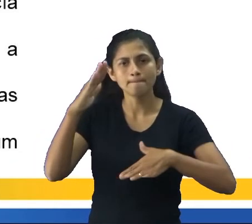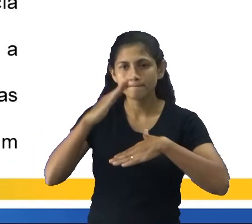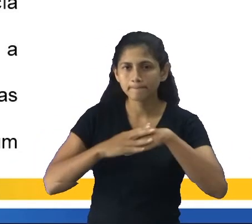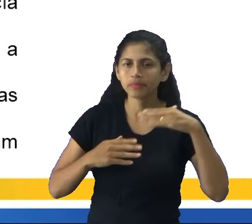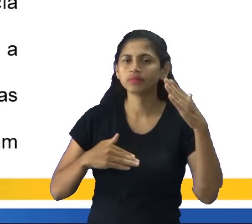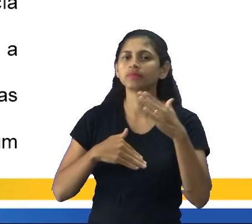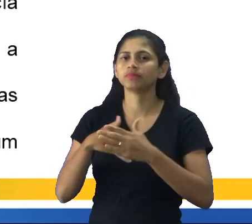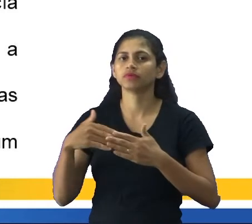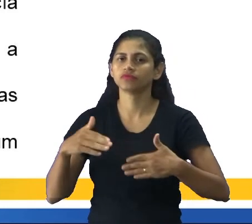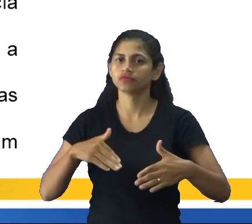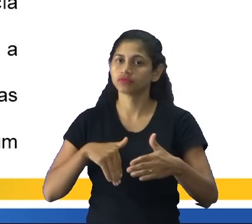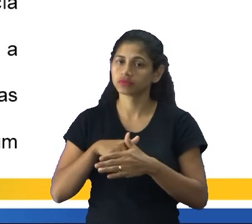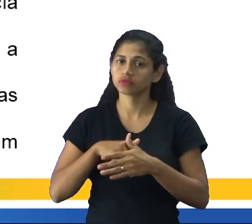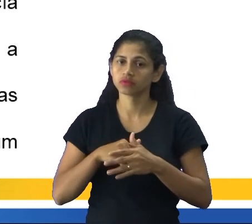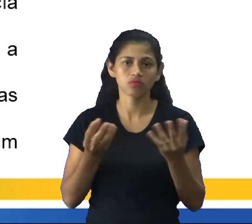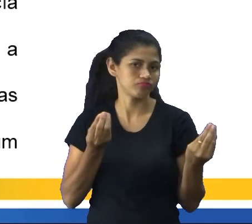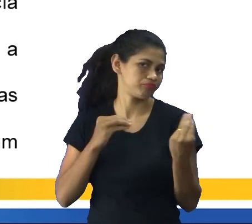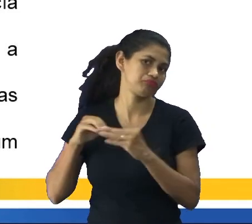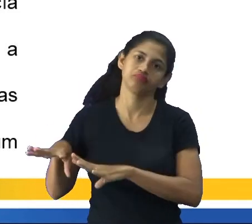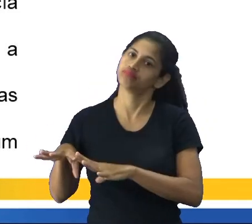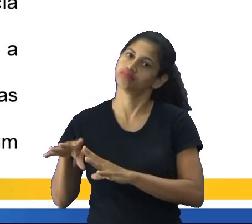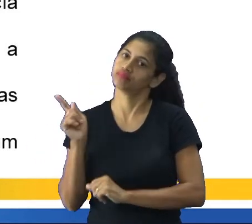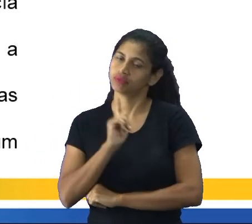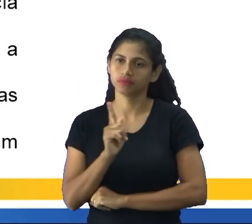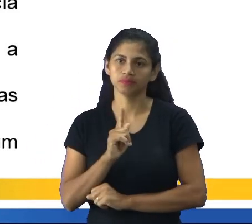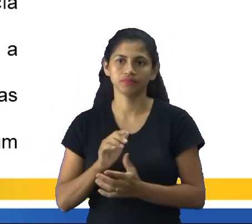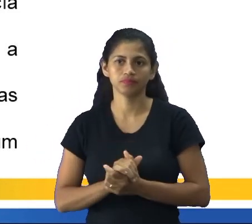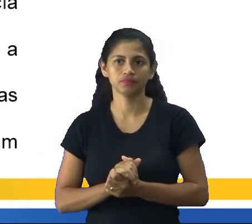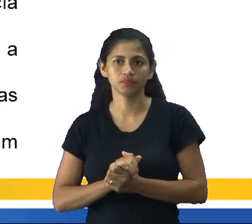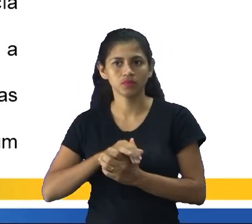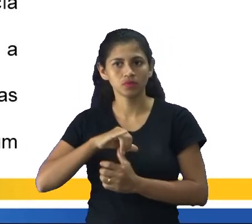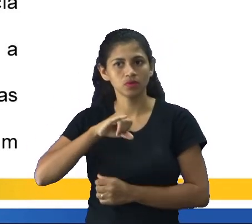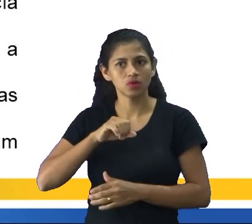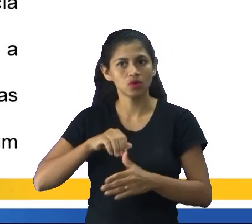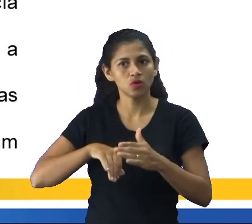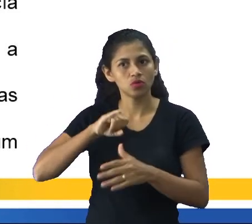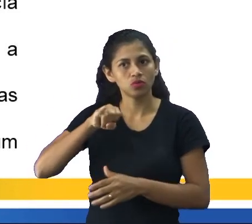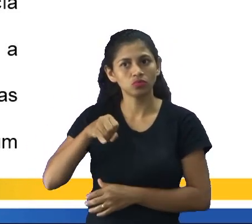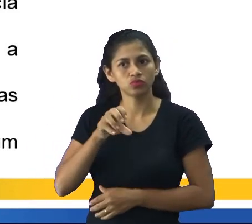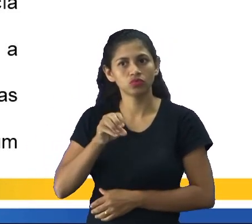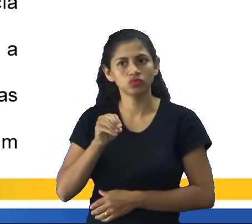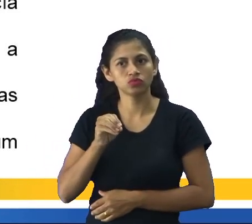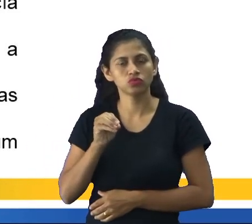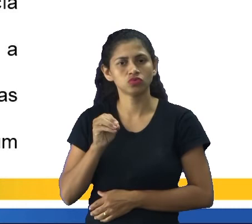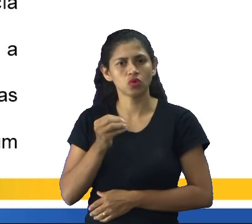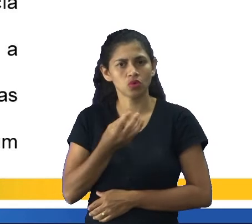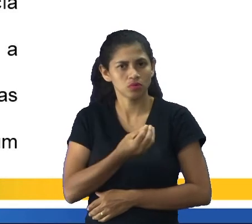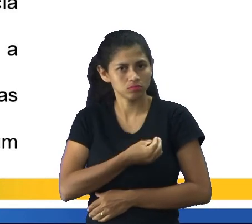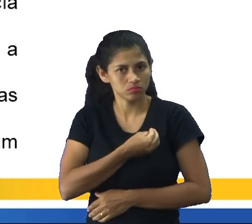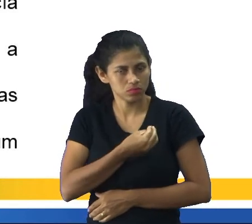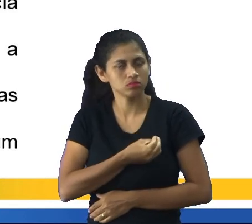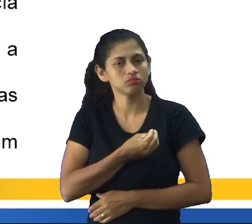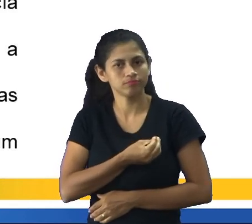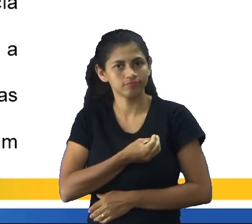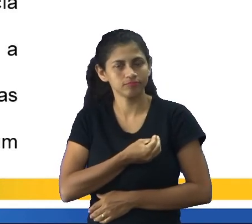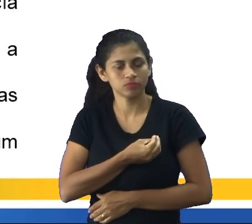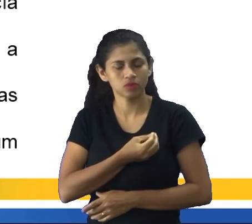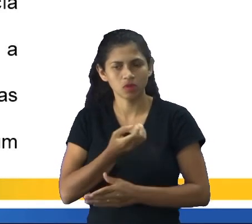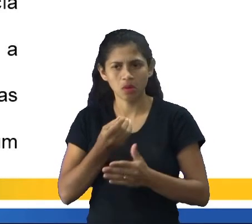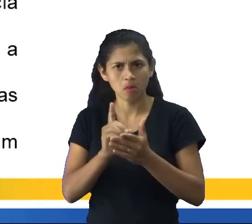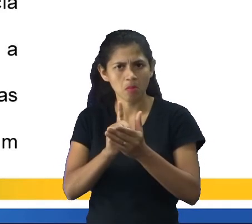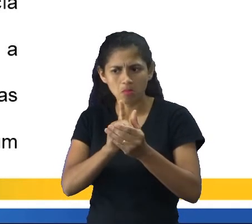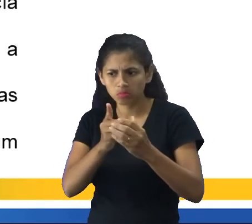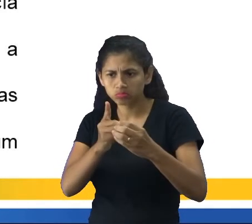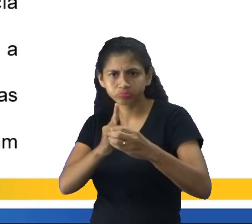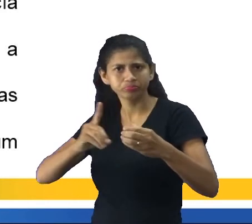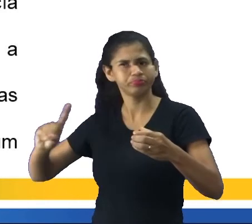mais competitivo. Então já descarta, joga fora no lixo. O jogo gera um espaço para vivenciar situações de exclusão. Não, pelo